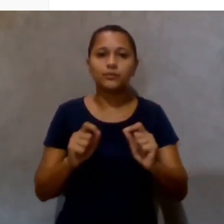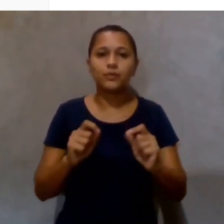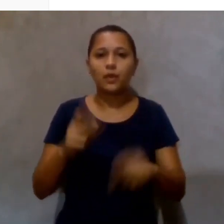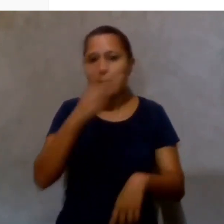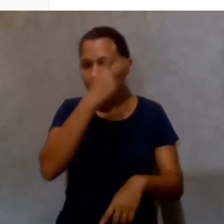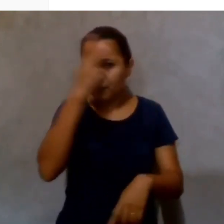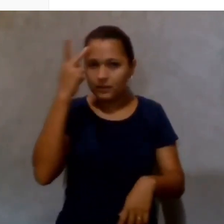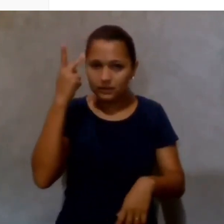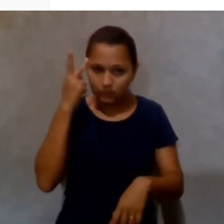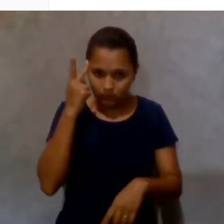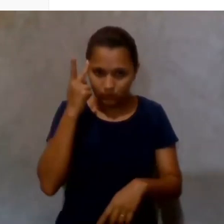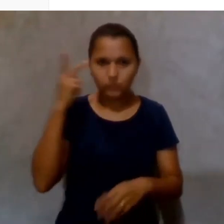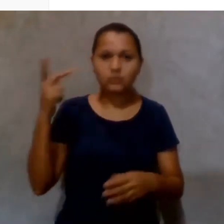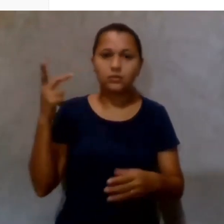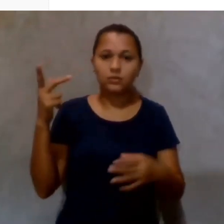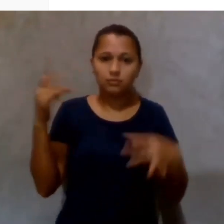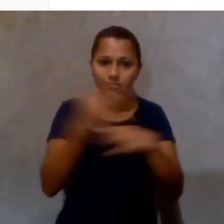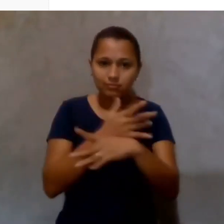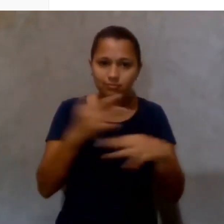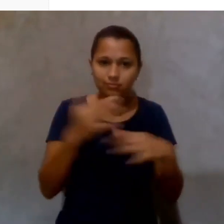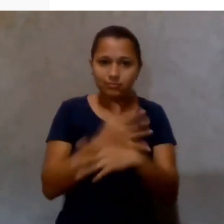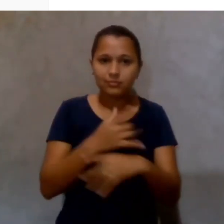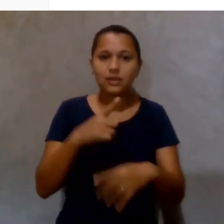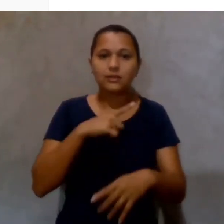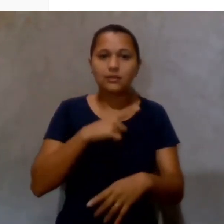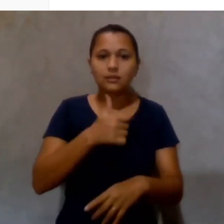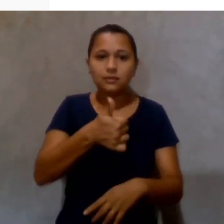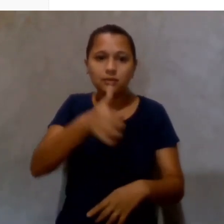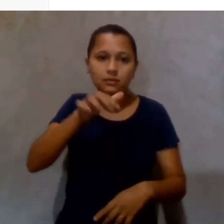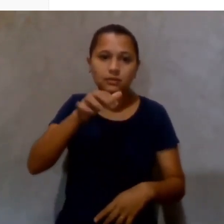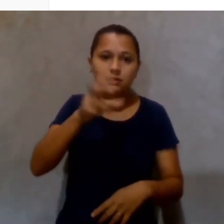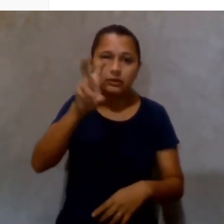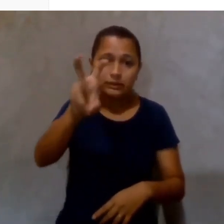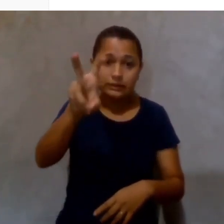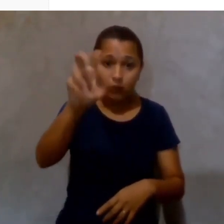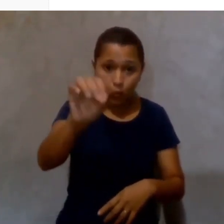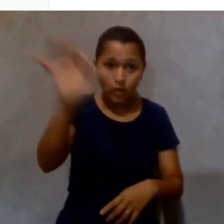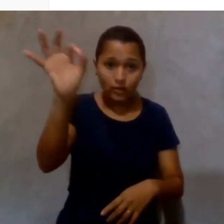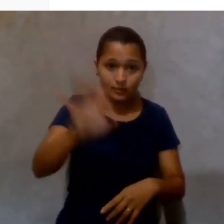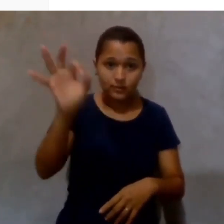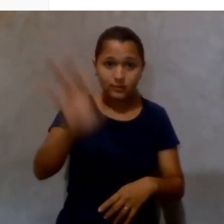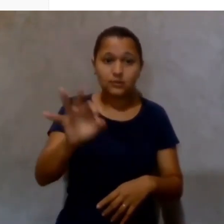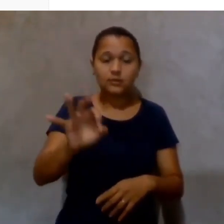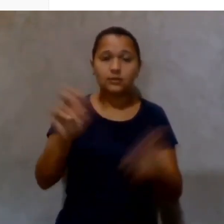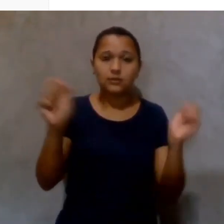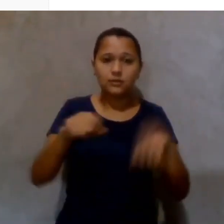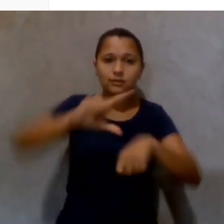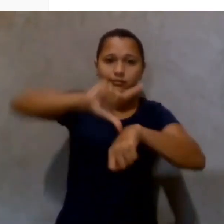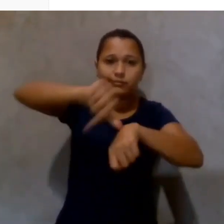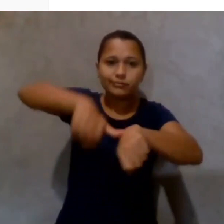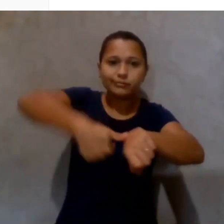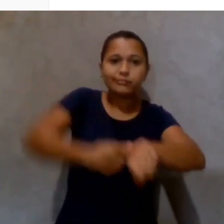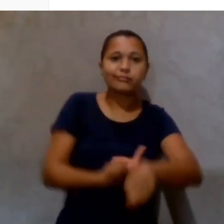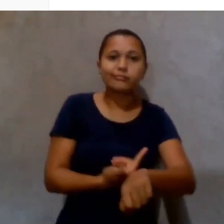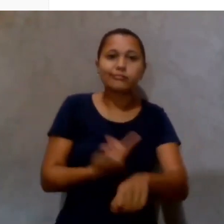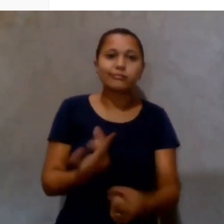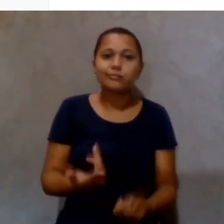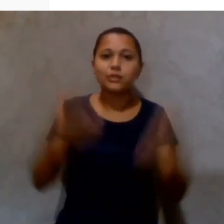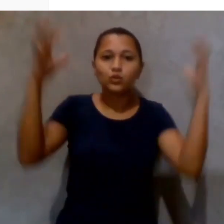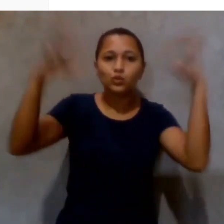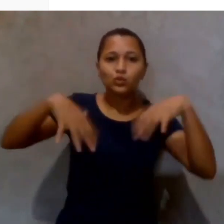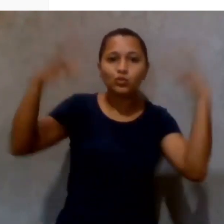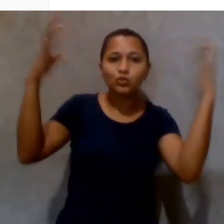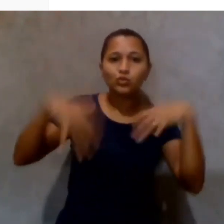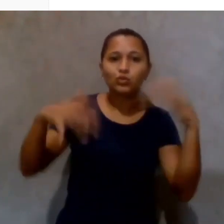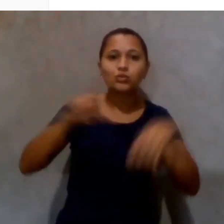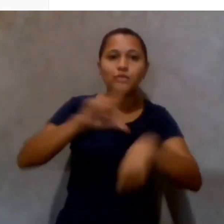morador de uma região metropolitana tem 50% de probabilidade de atrasar-se para o trabalho quando chove na